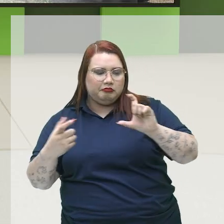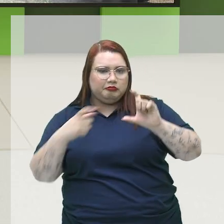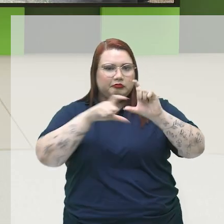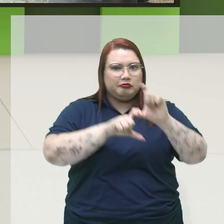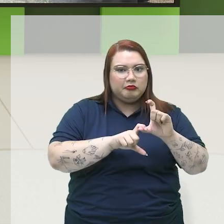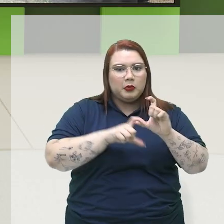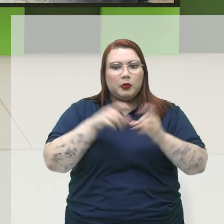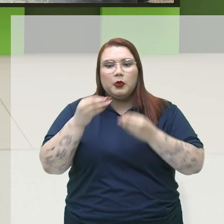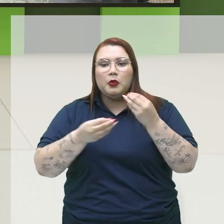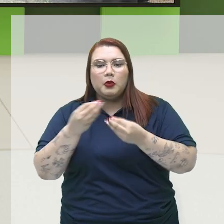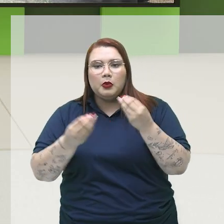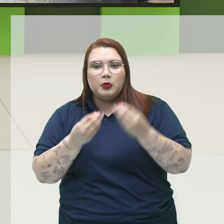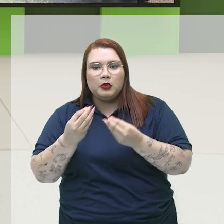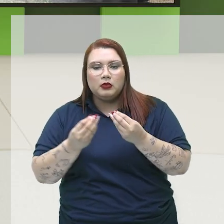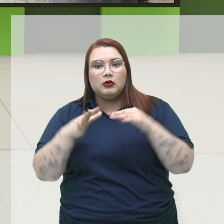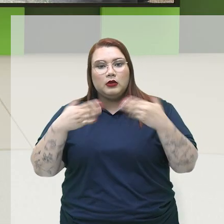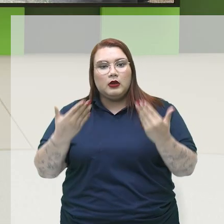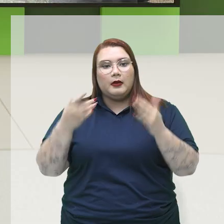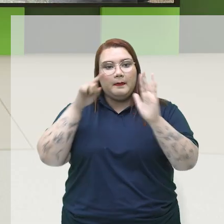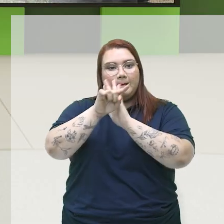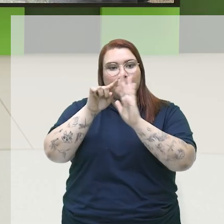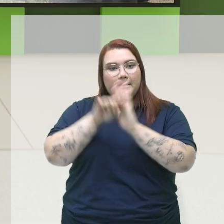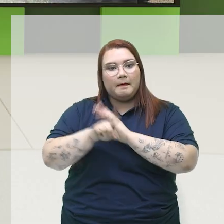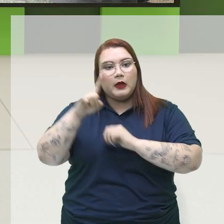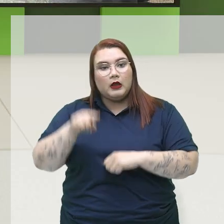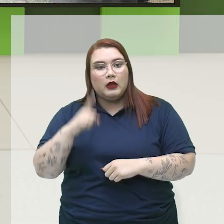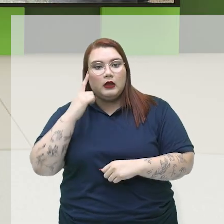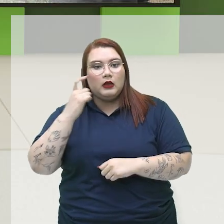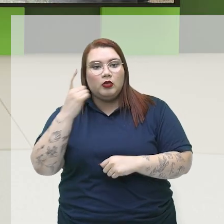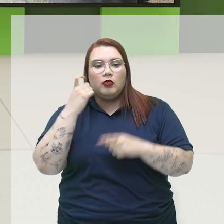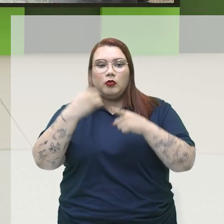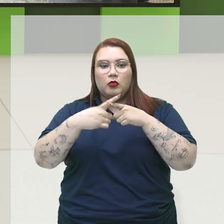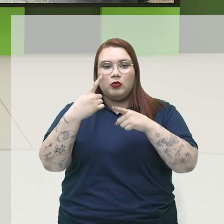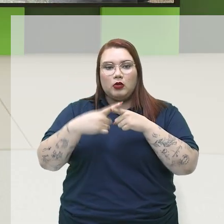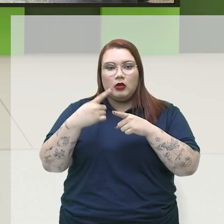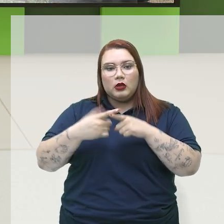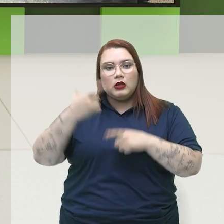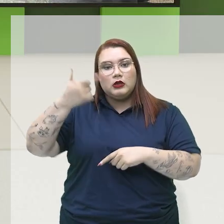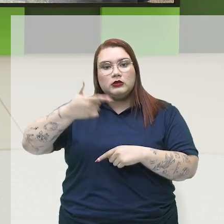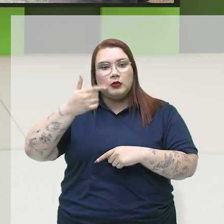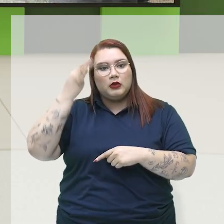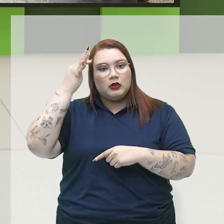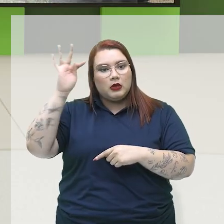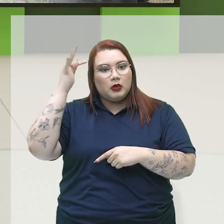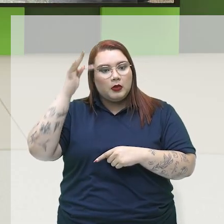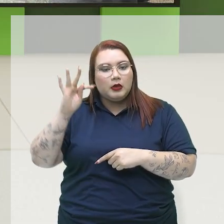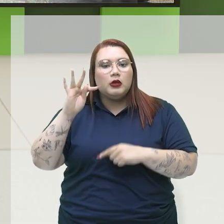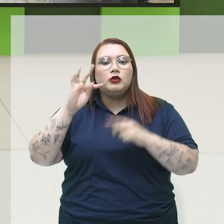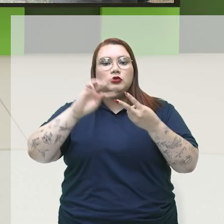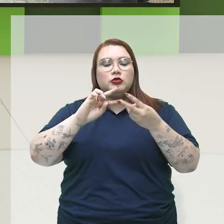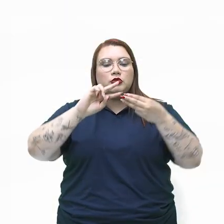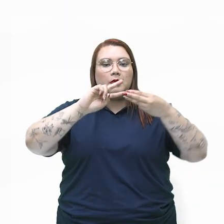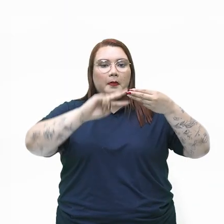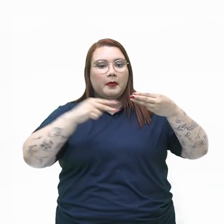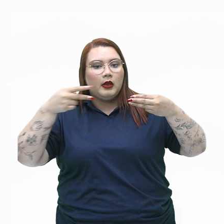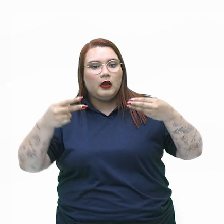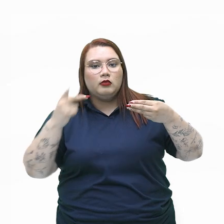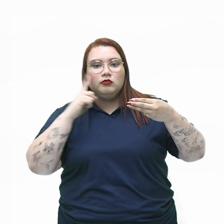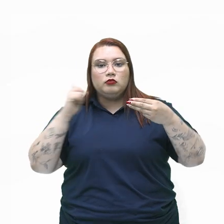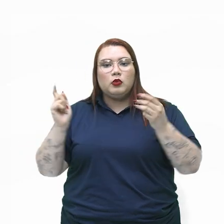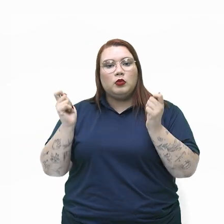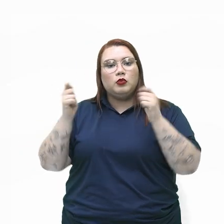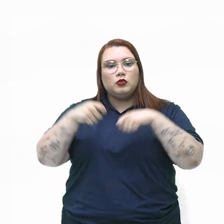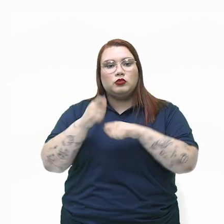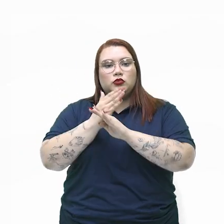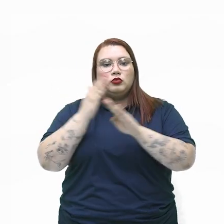característica depende da outra, né? Então, essas perguntas são interessantes, porque na segunda lei de Mendel a gente vai observar que